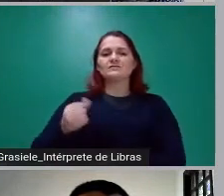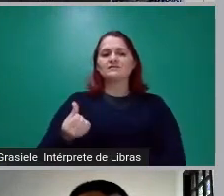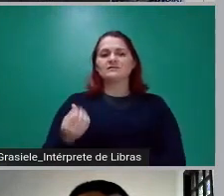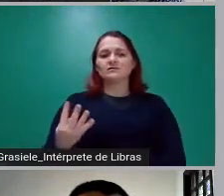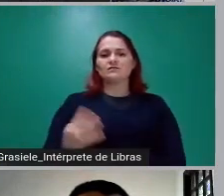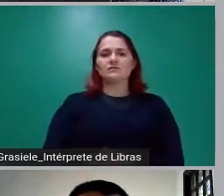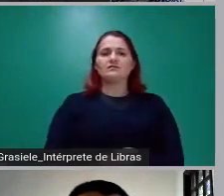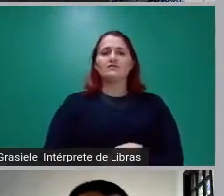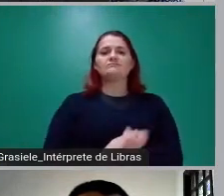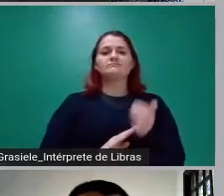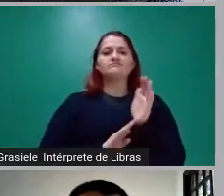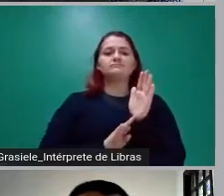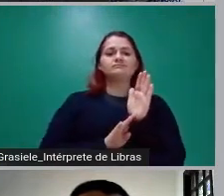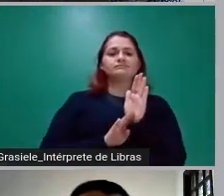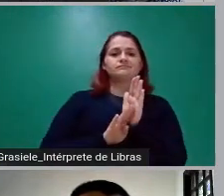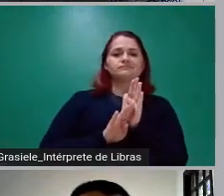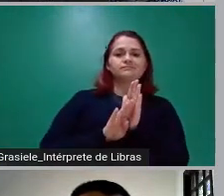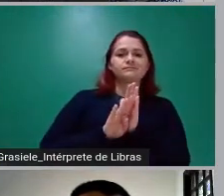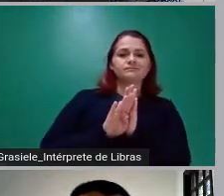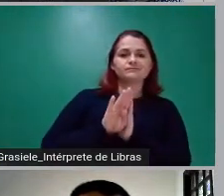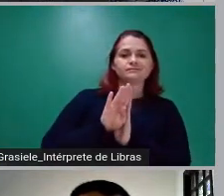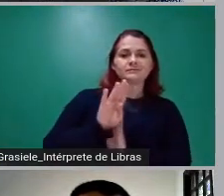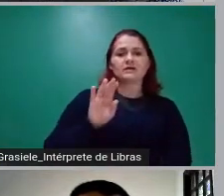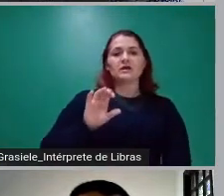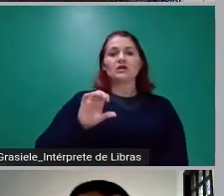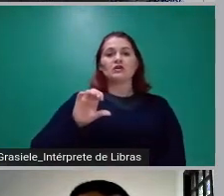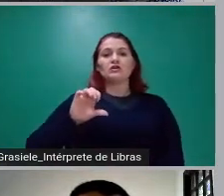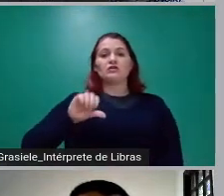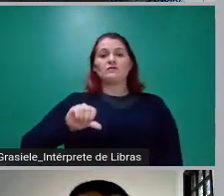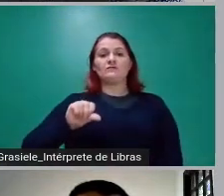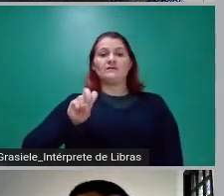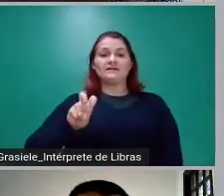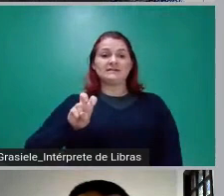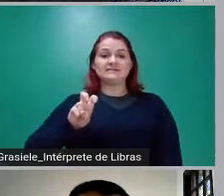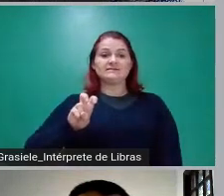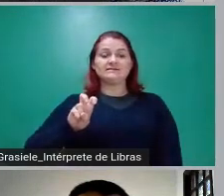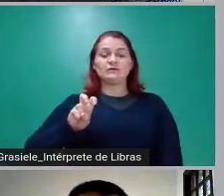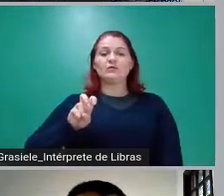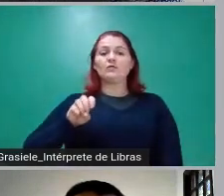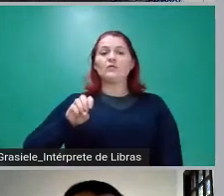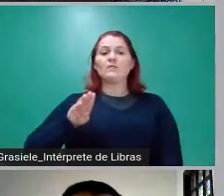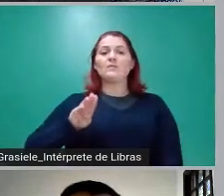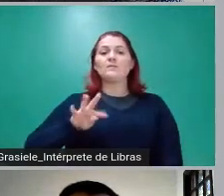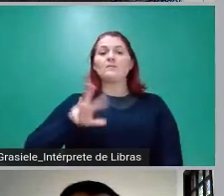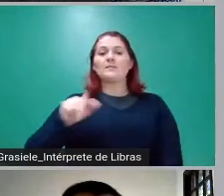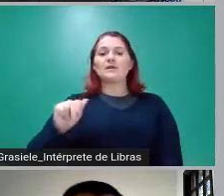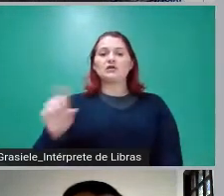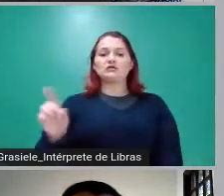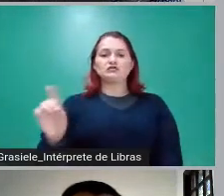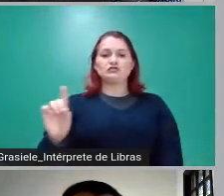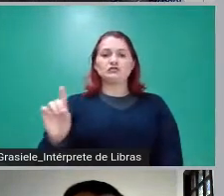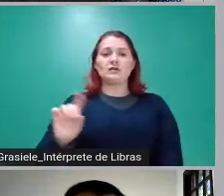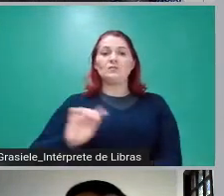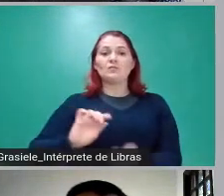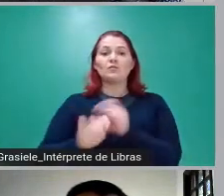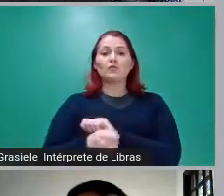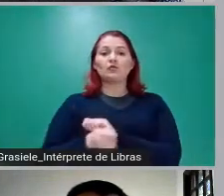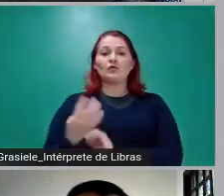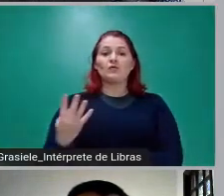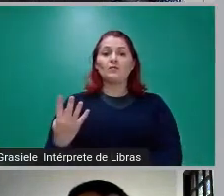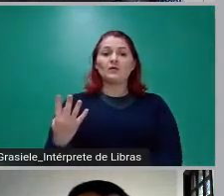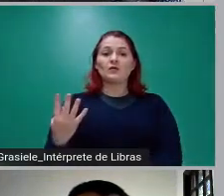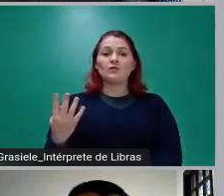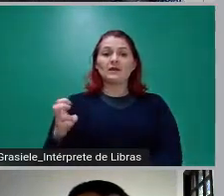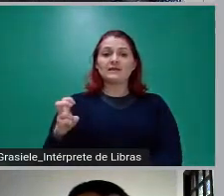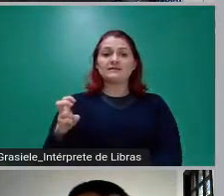95,85 bilhões de dólares, que correspondia a 45% do PIB, em 85. Então, você teve uma grande explosão dessa dívida, um